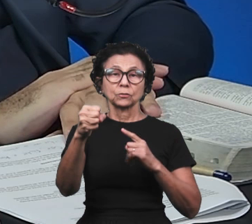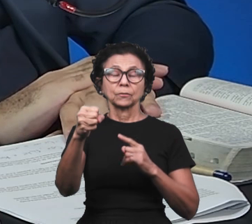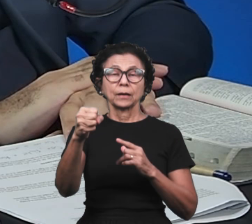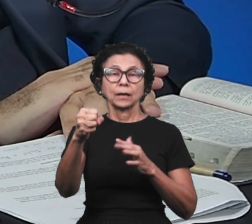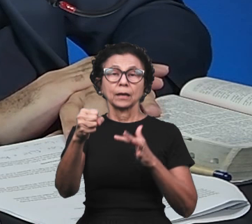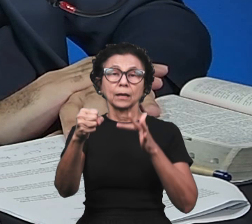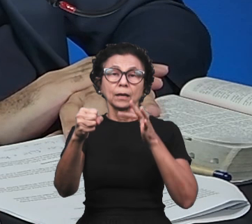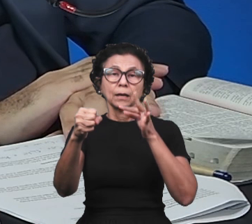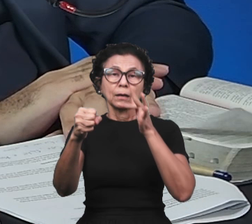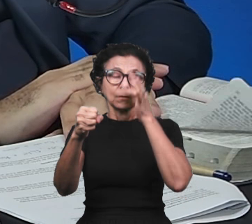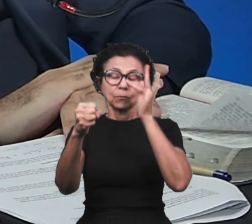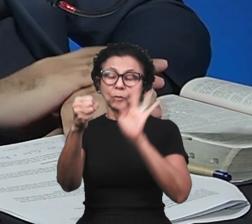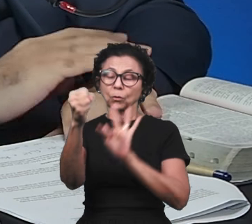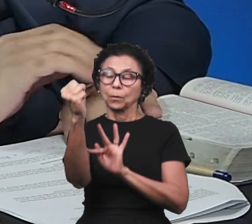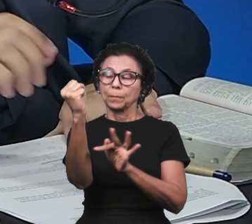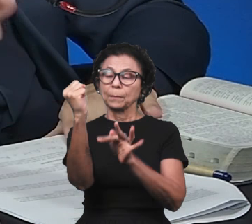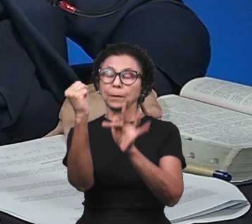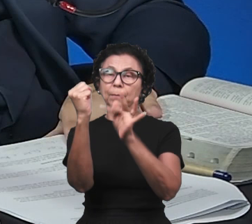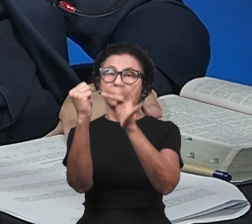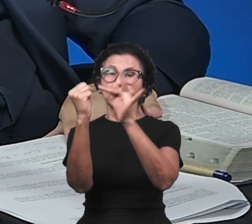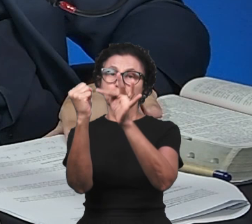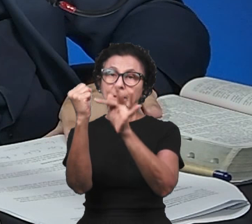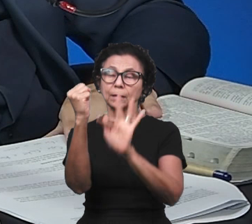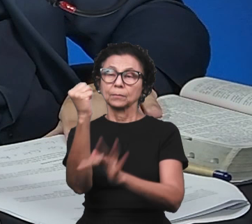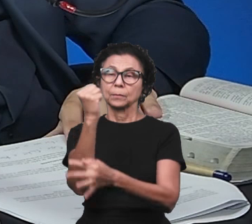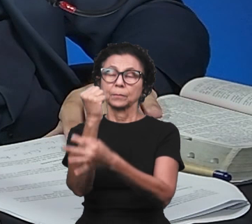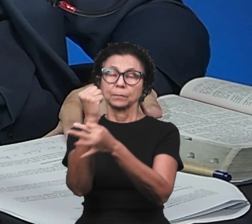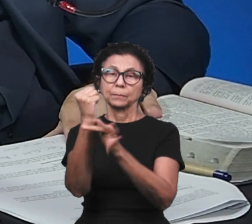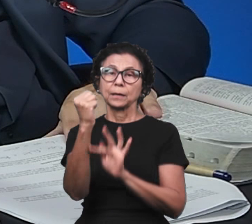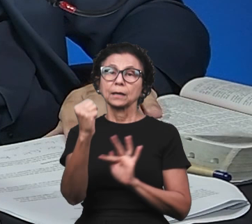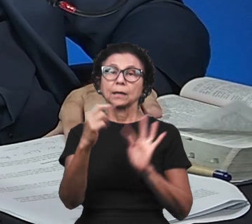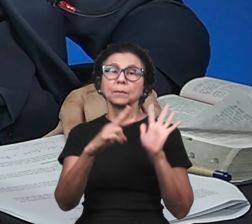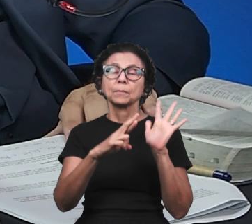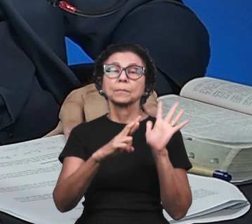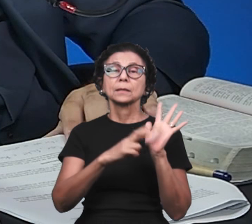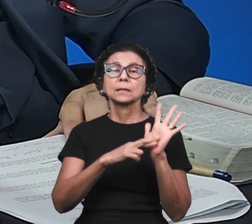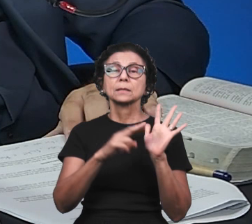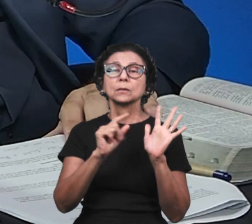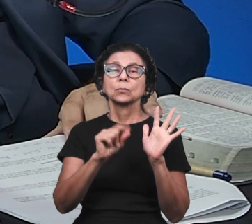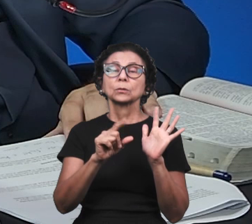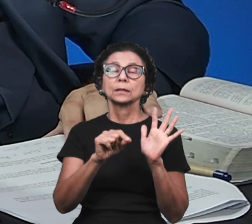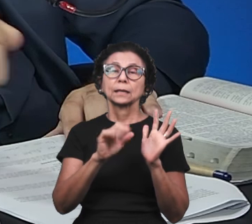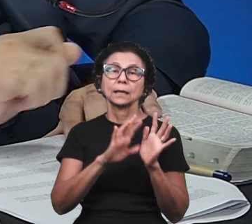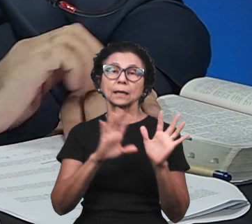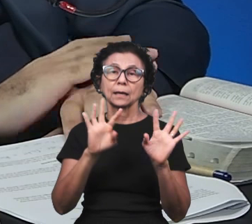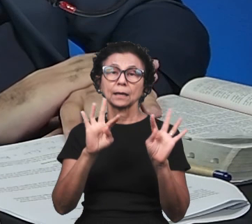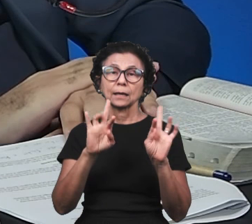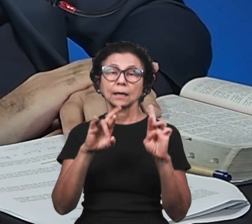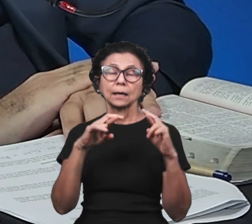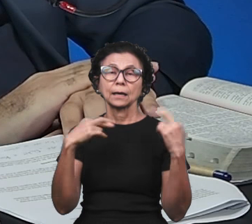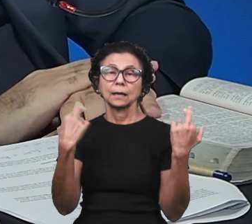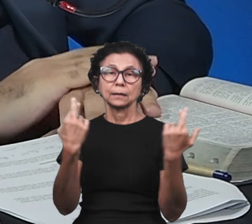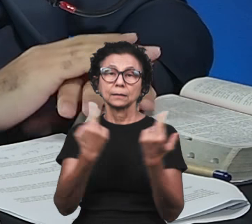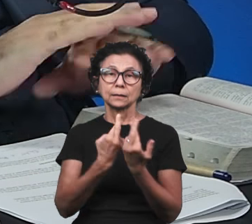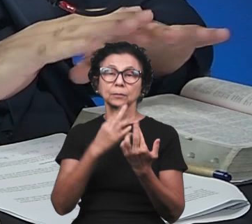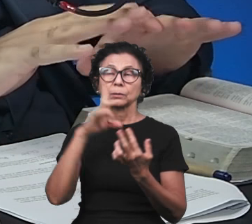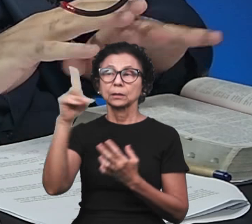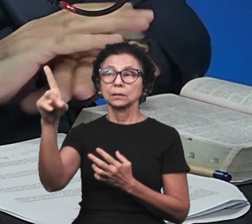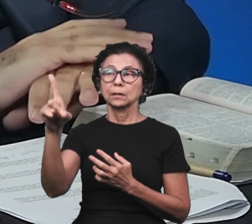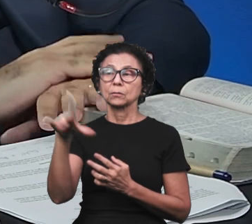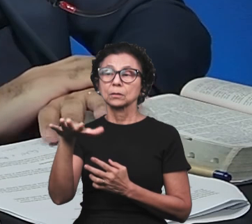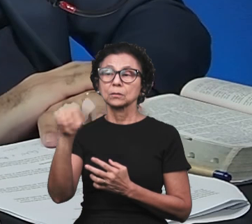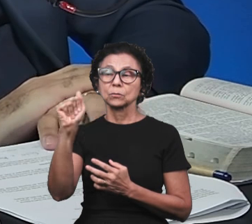do tabernáculo. E na tribo de Levi, vocês vão colocar o nome Arão. Então ficou lá as